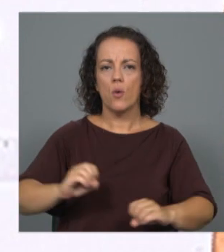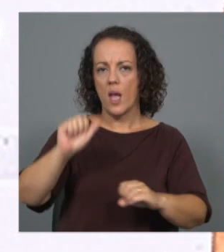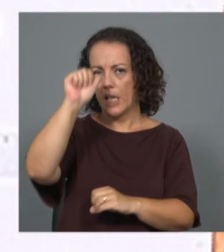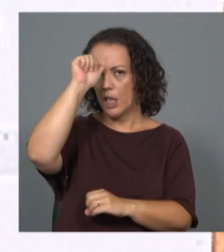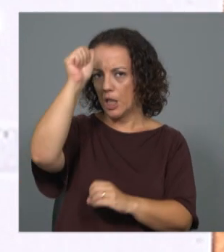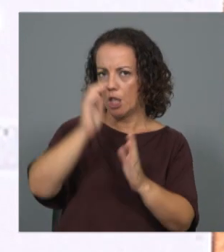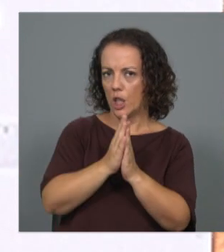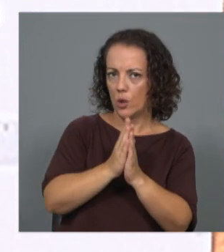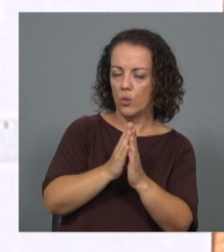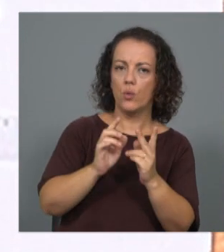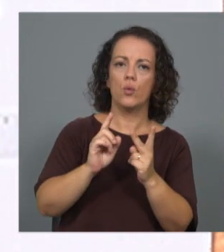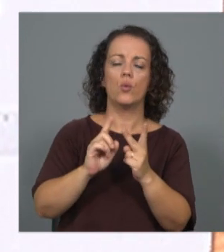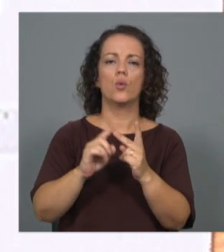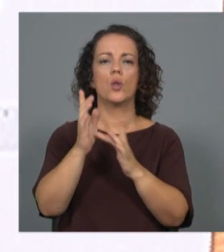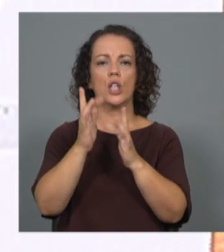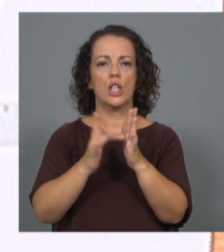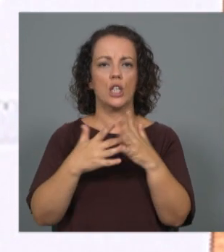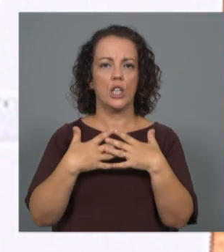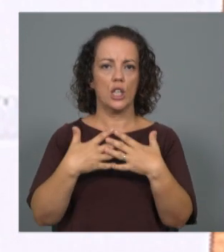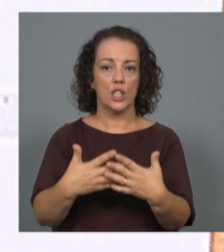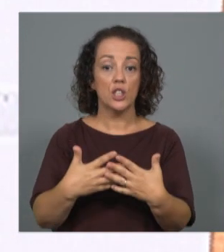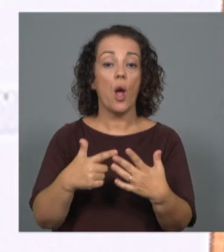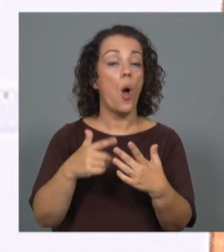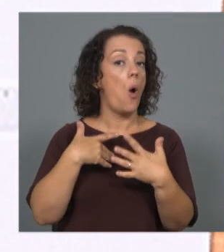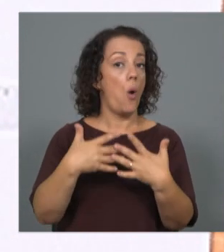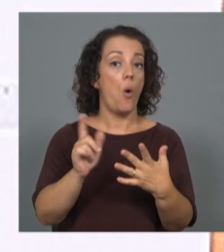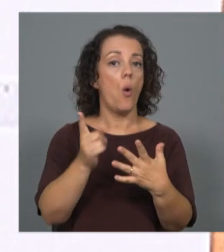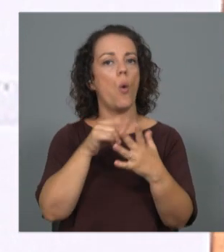e Catolicismo, Cristianismo na vertente católica.